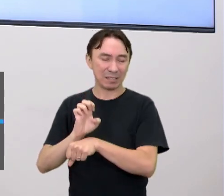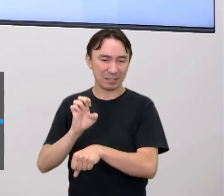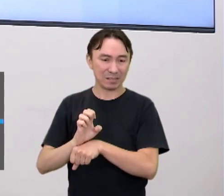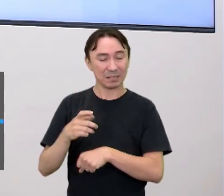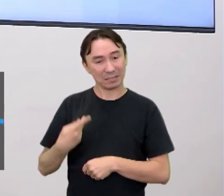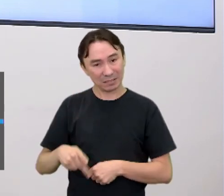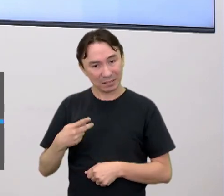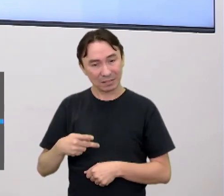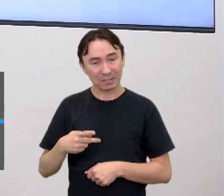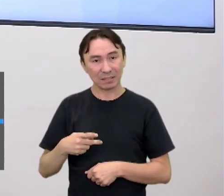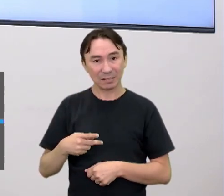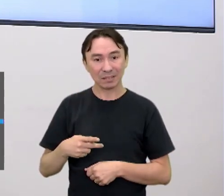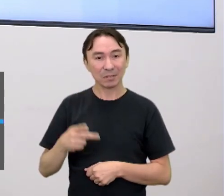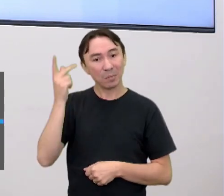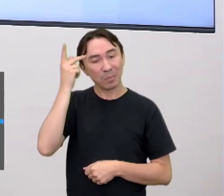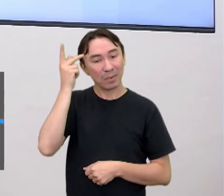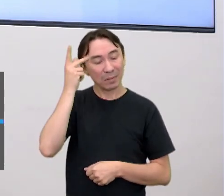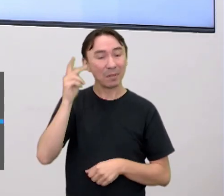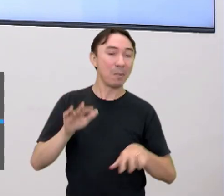habitantes. Né?